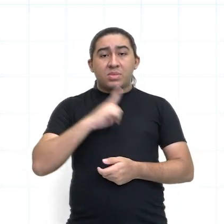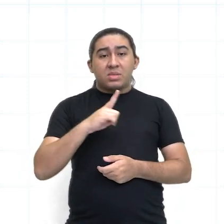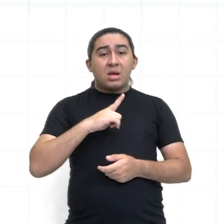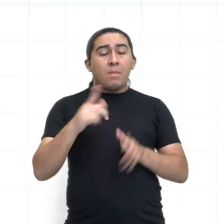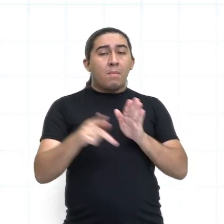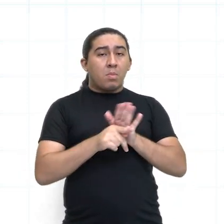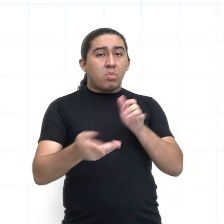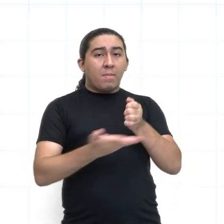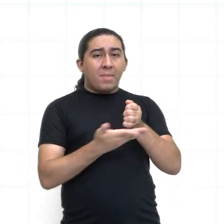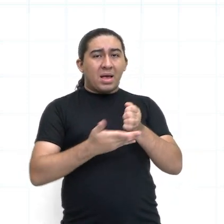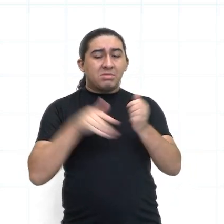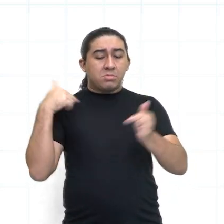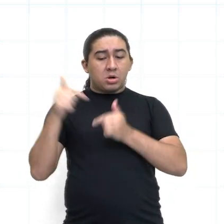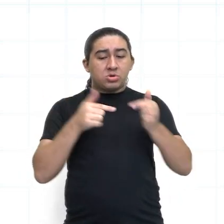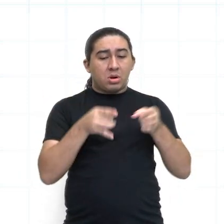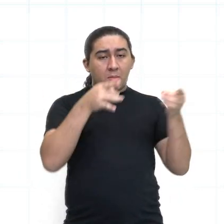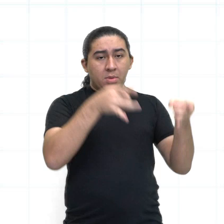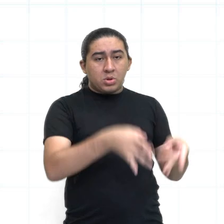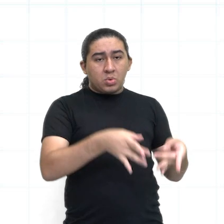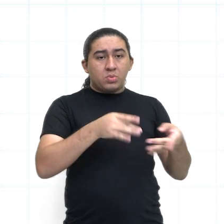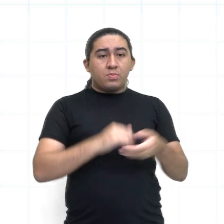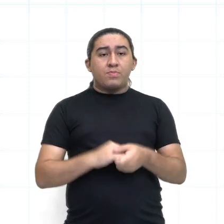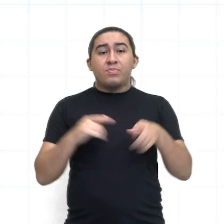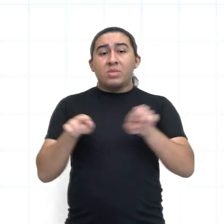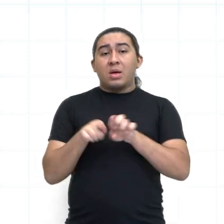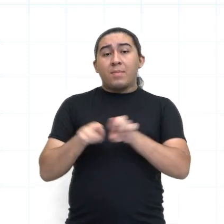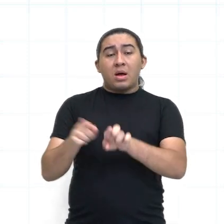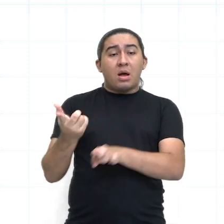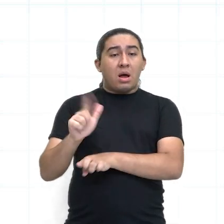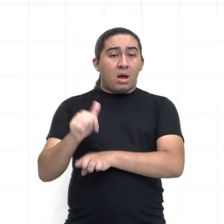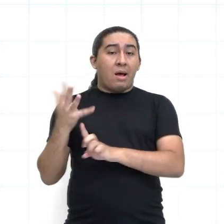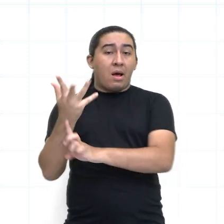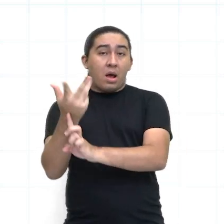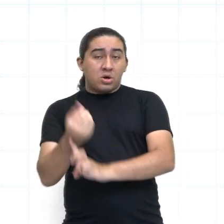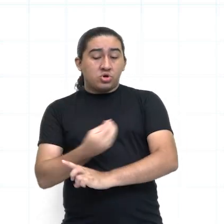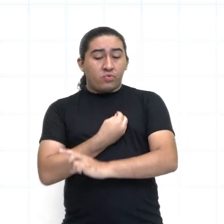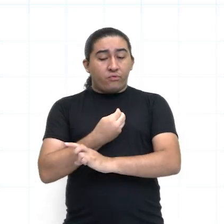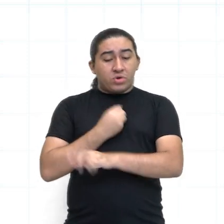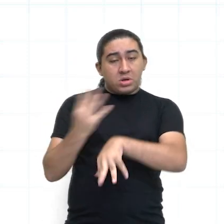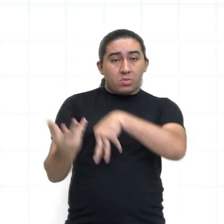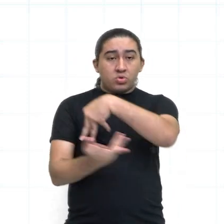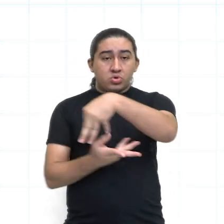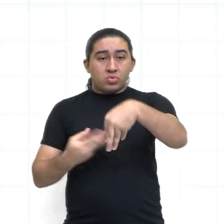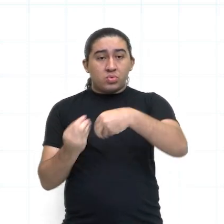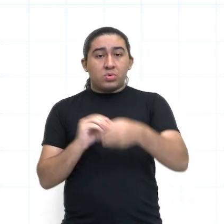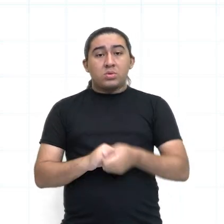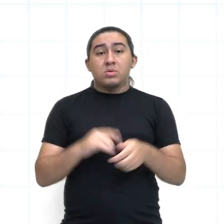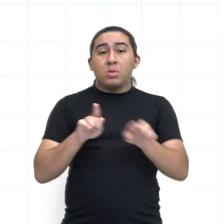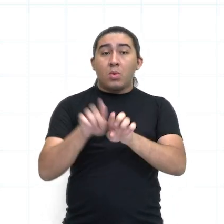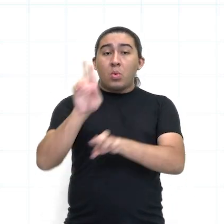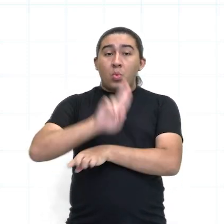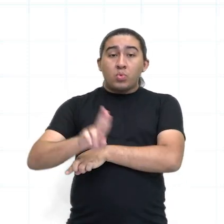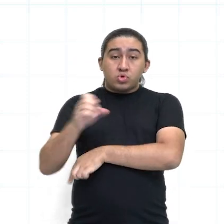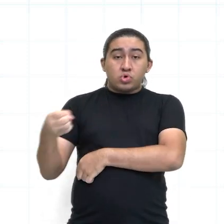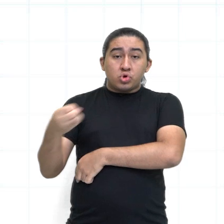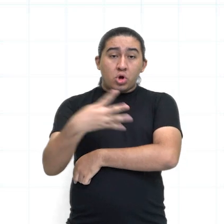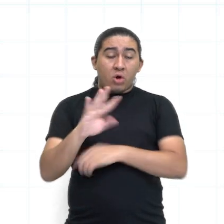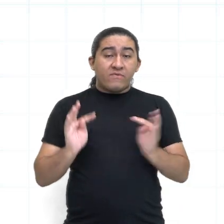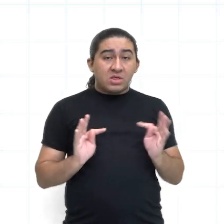dos suportes tradicionais, fusão entre arte e vida, uso das